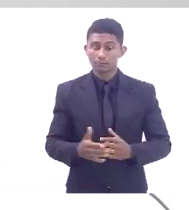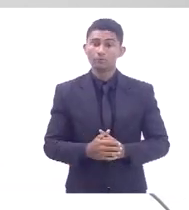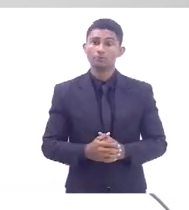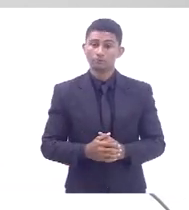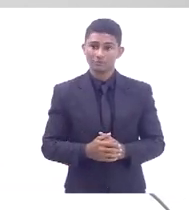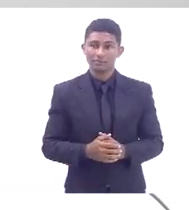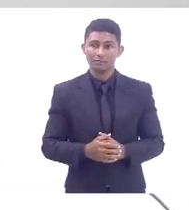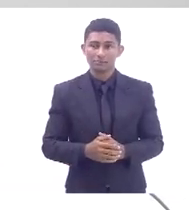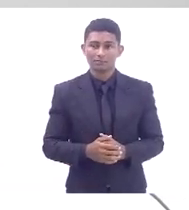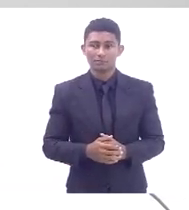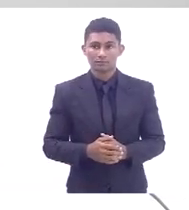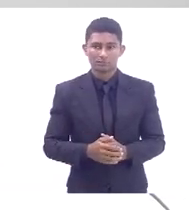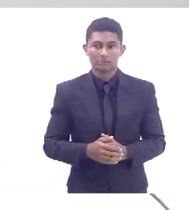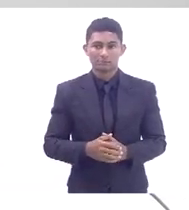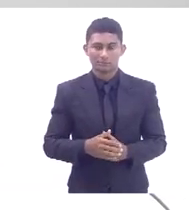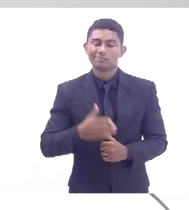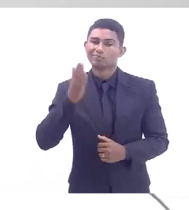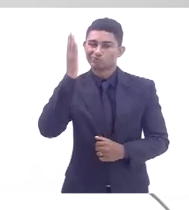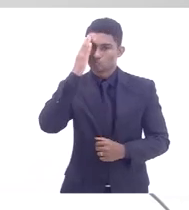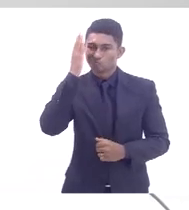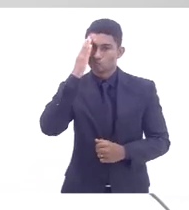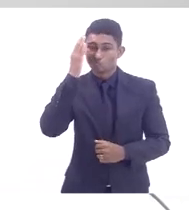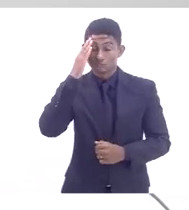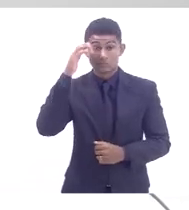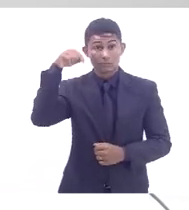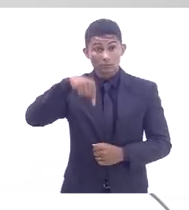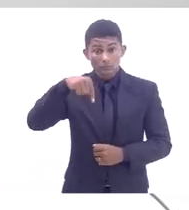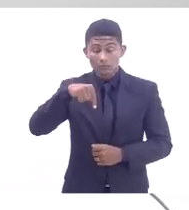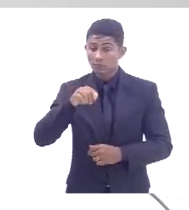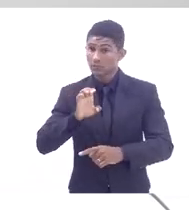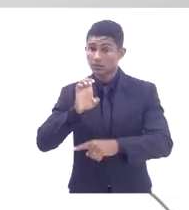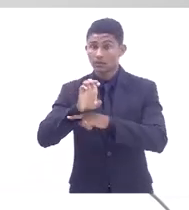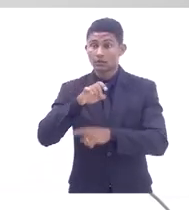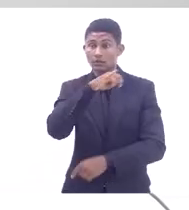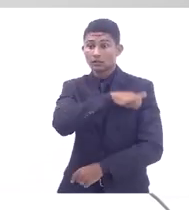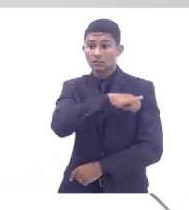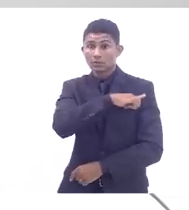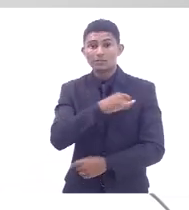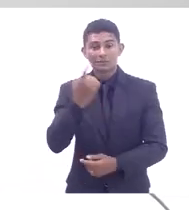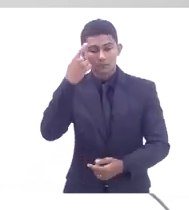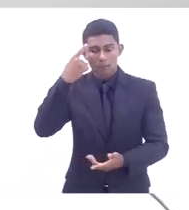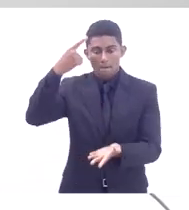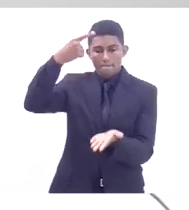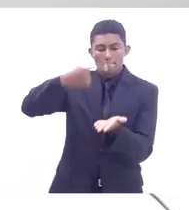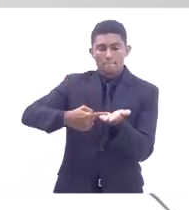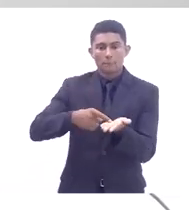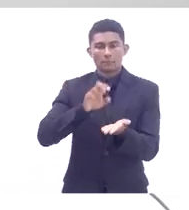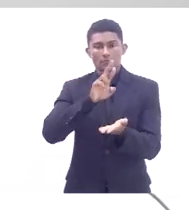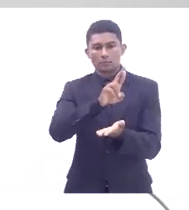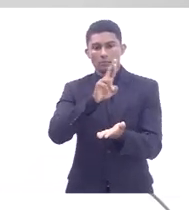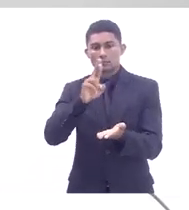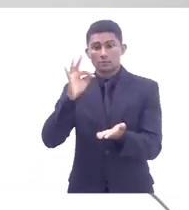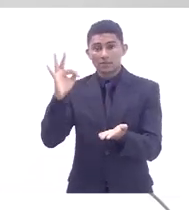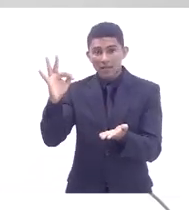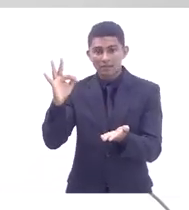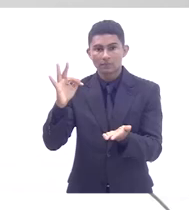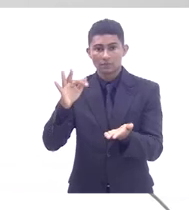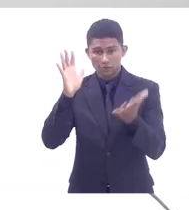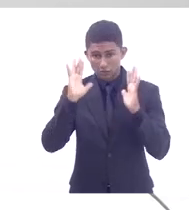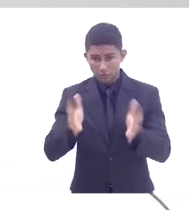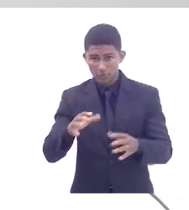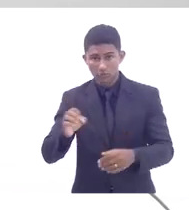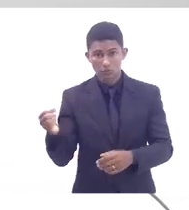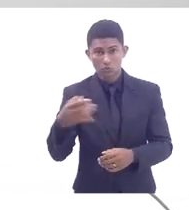ainda numa situação e a expressão está correta de Limbo em relação ao regime de apuração fiscal que nós não estamos de fato no novo